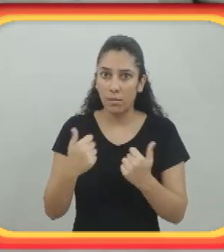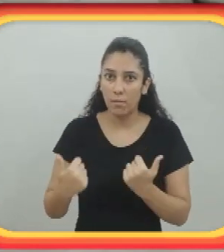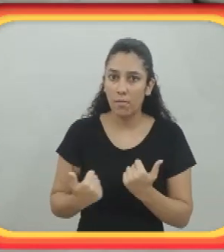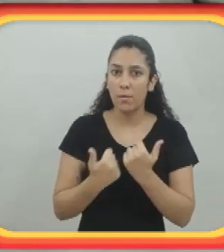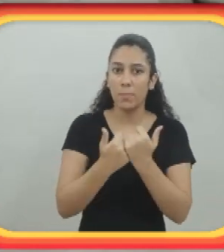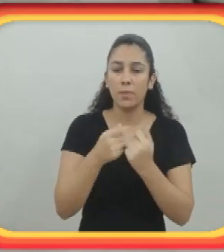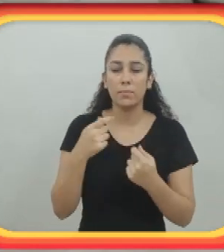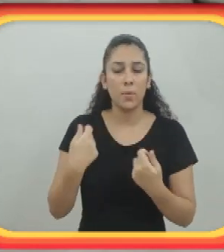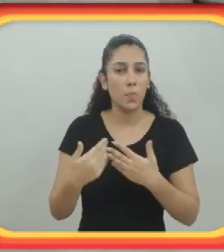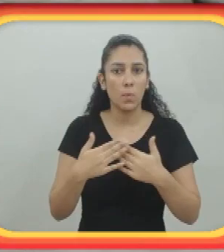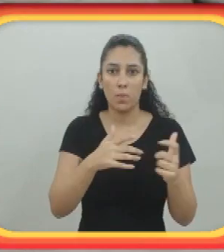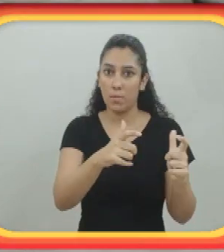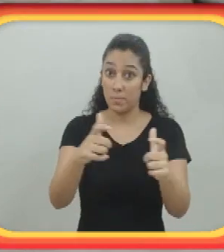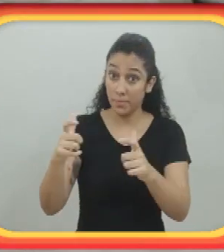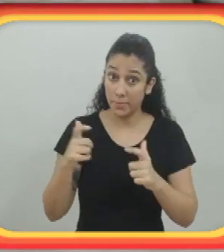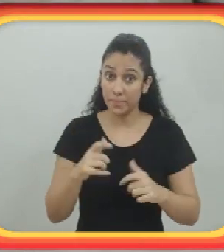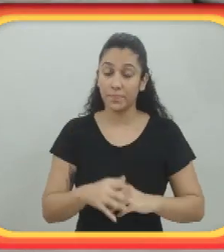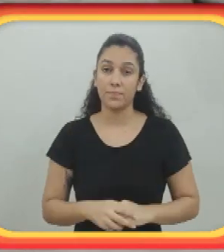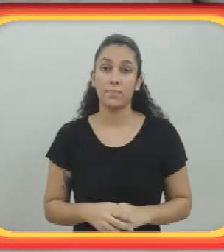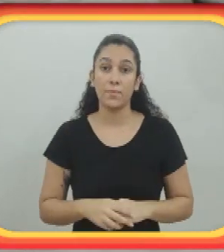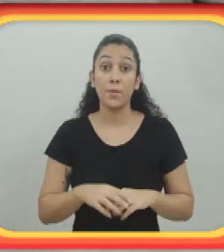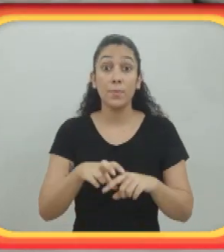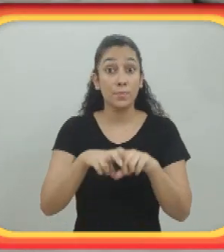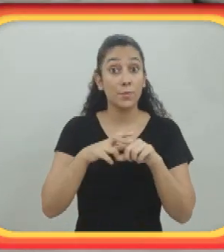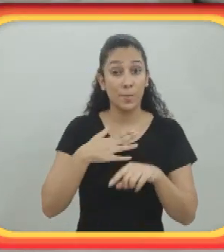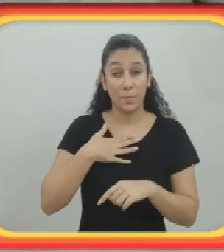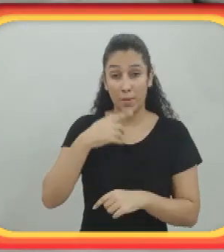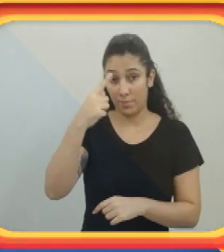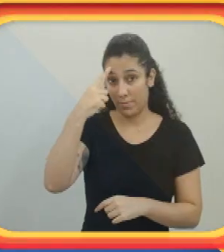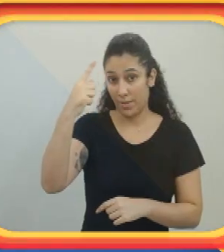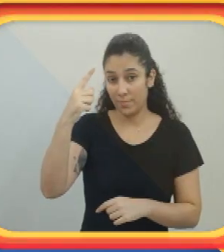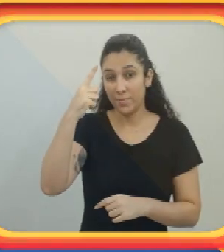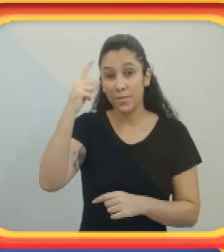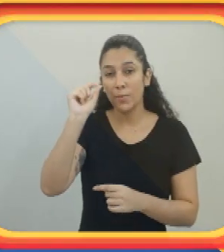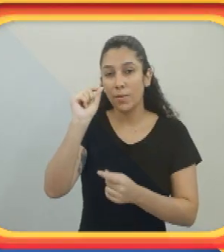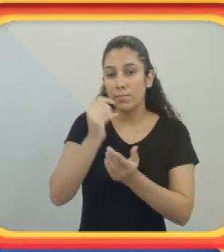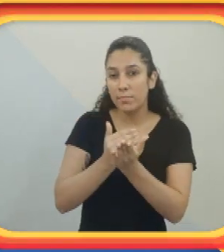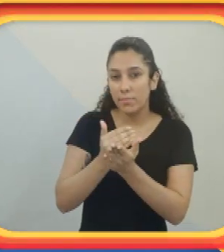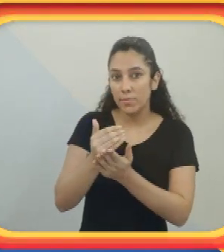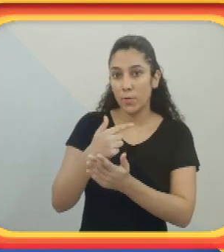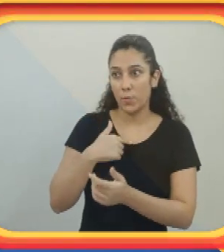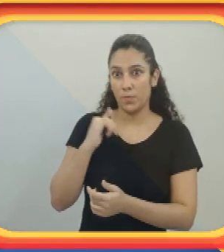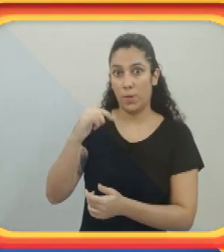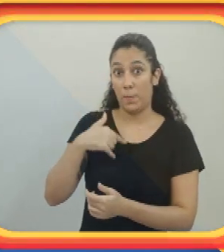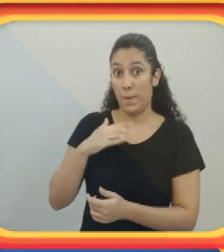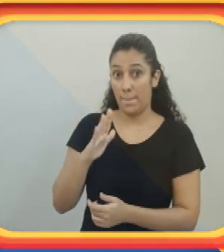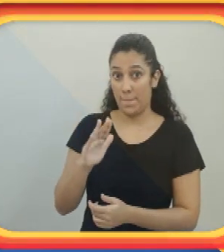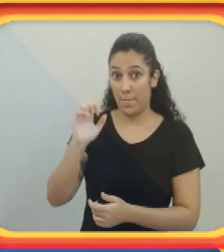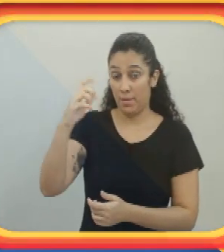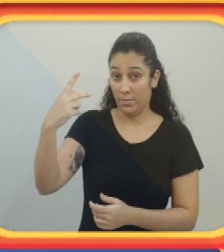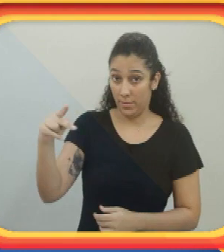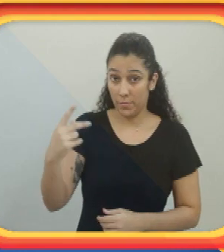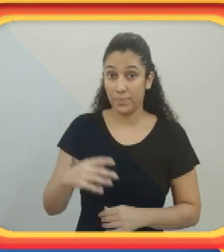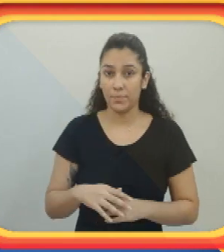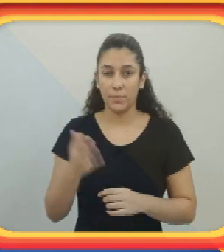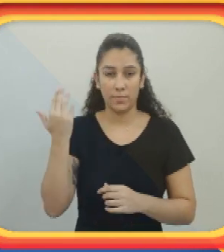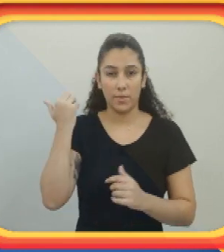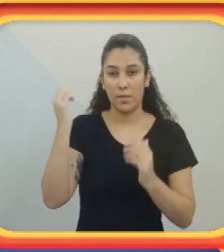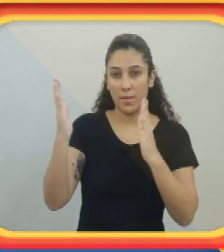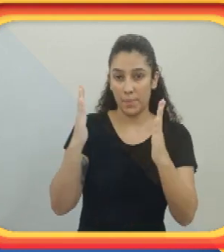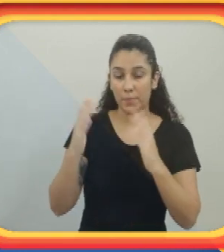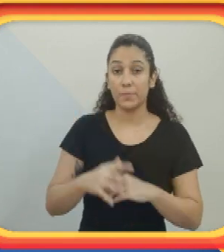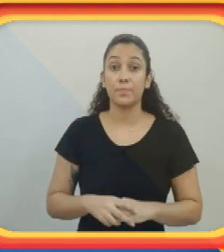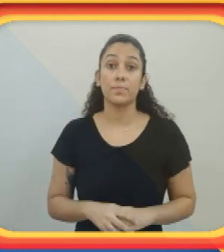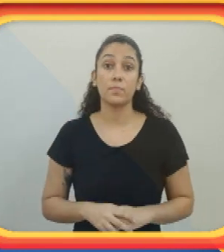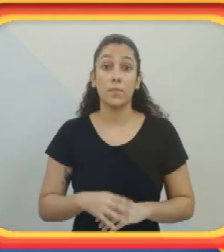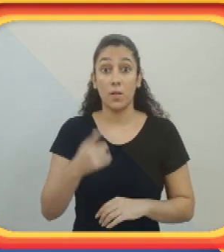com medo, tava com bastante medo. Um dos meus medos era esse, saber se ia dar conta de estudar, de dar